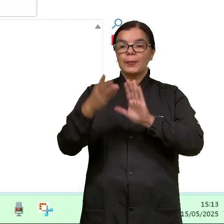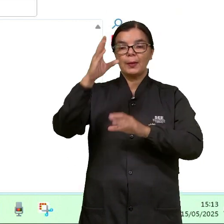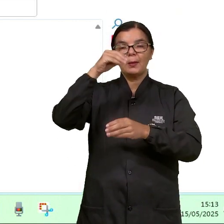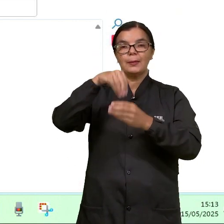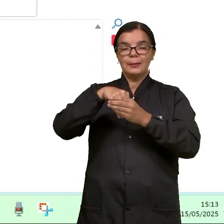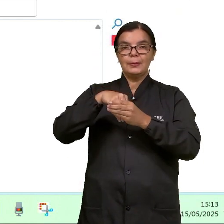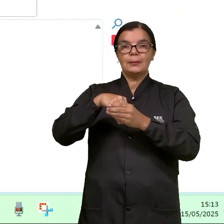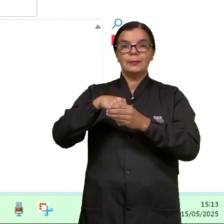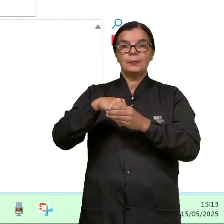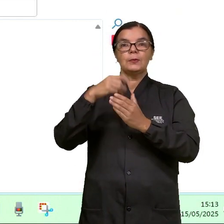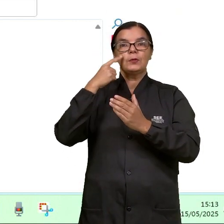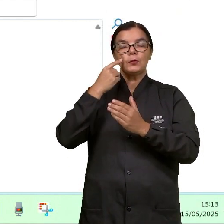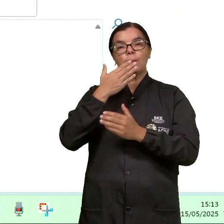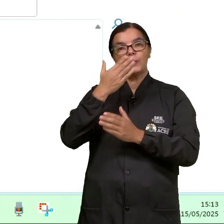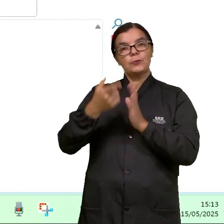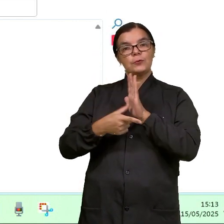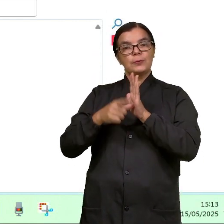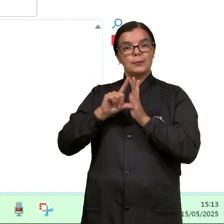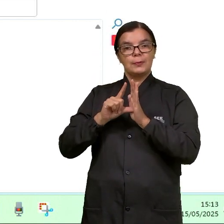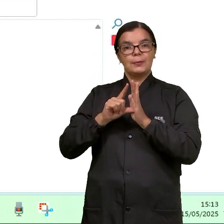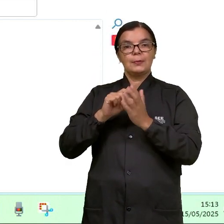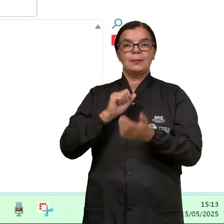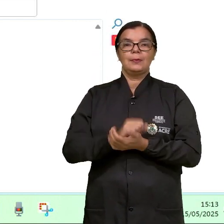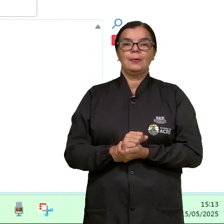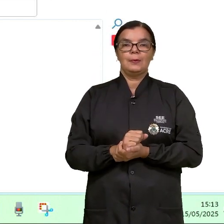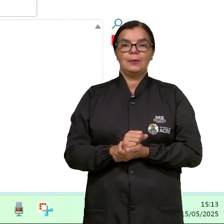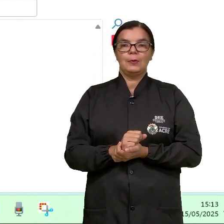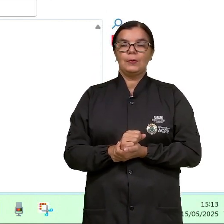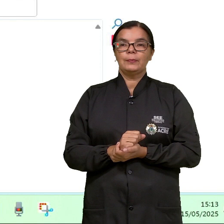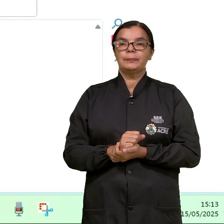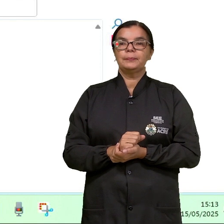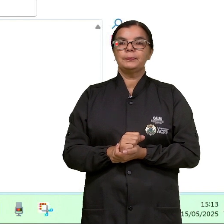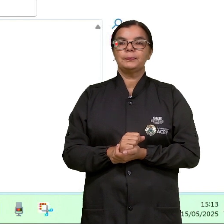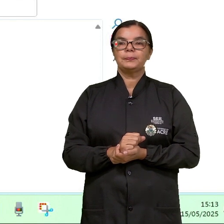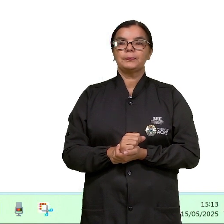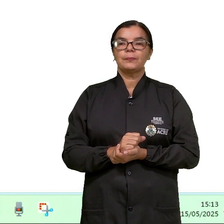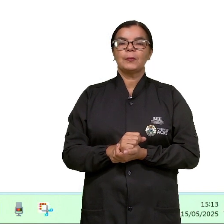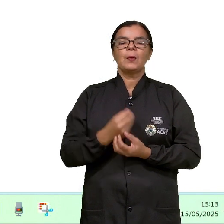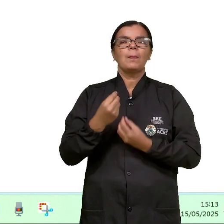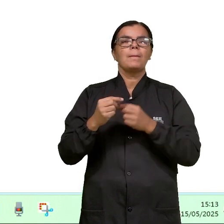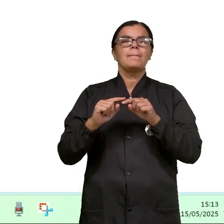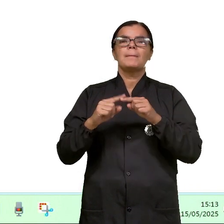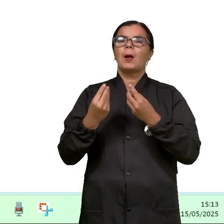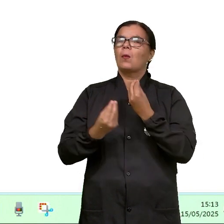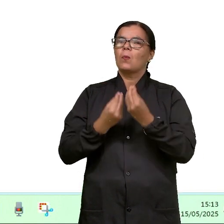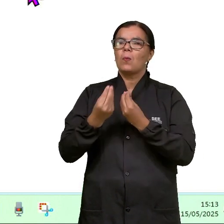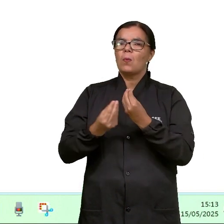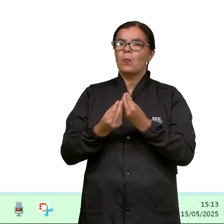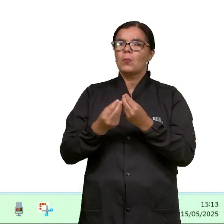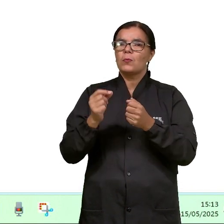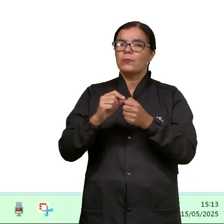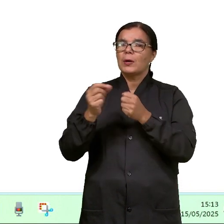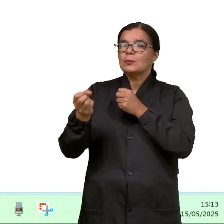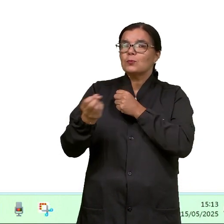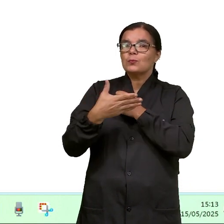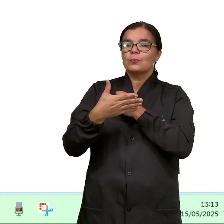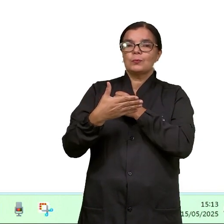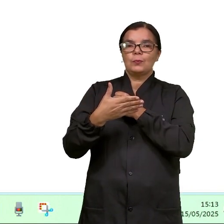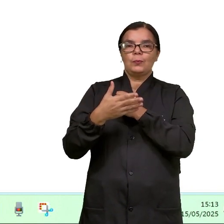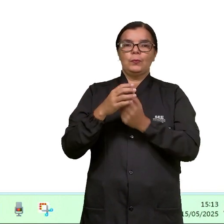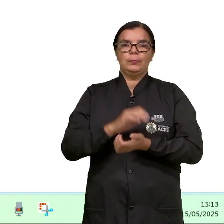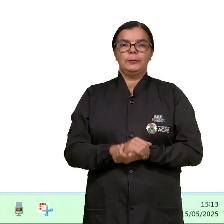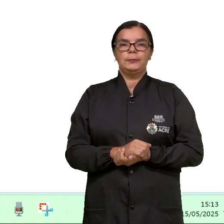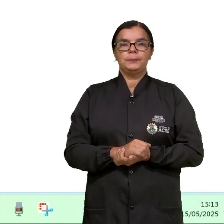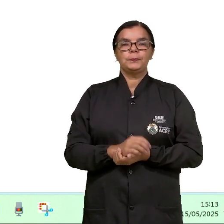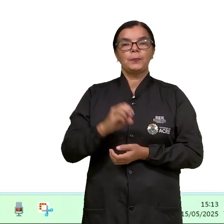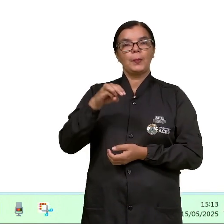eu tinha criado anteriormente, que tem, ó, os órgãos que eu mostrei para vocês. Mas como é que eu crio um novo? Você vai vir aqui do lado, no